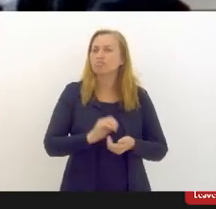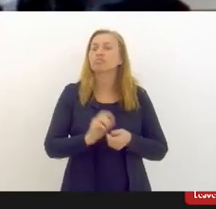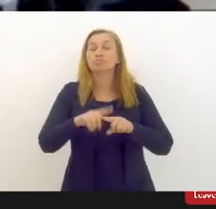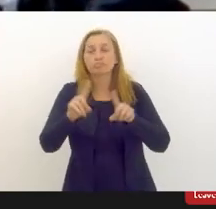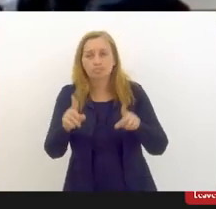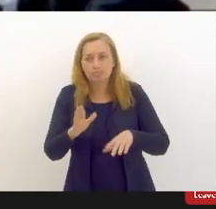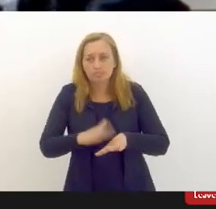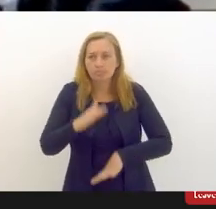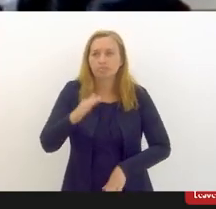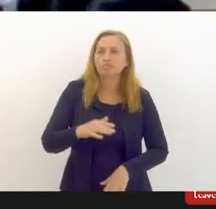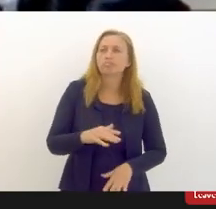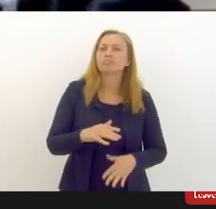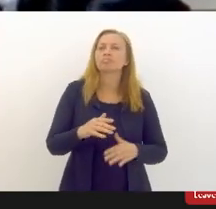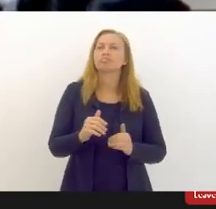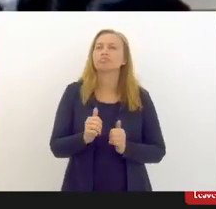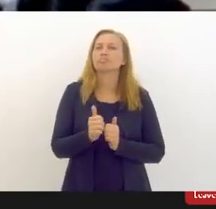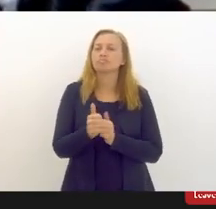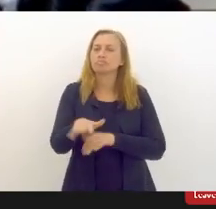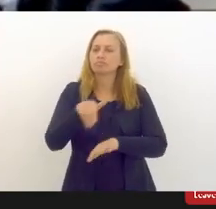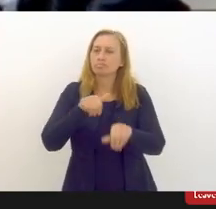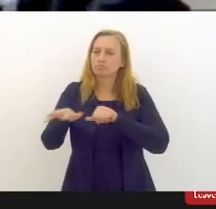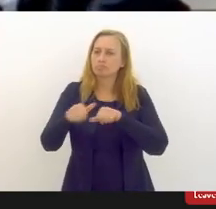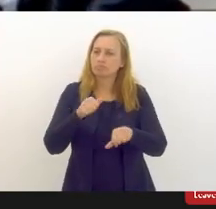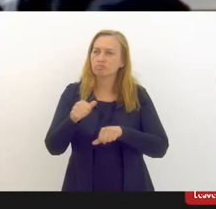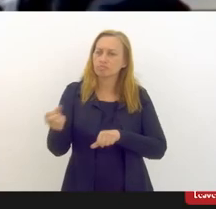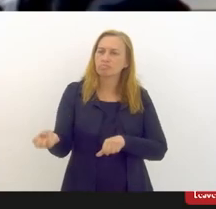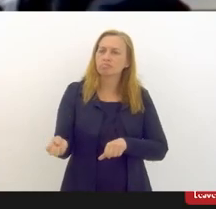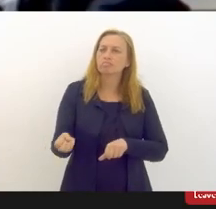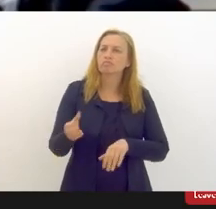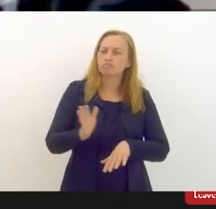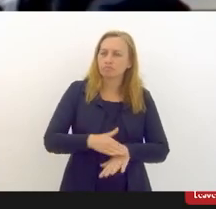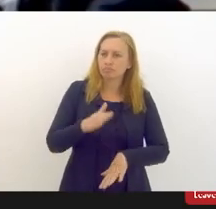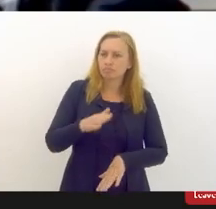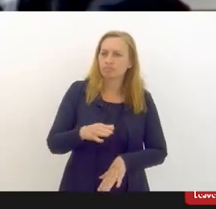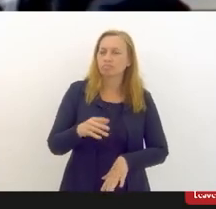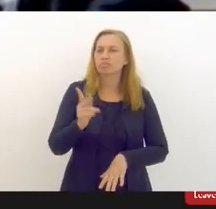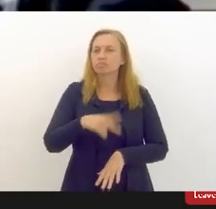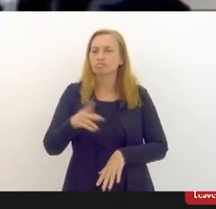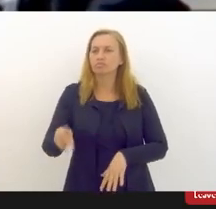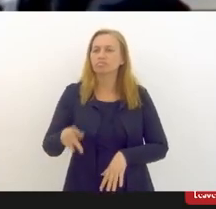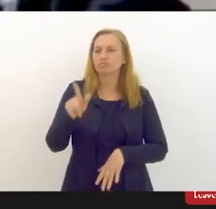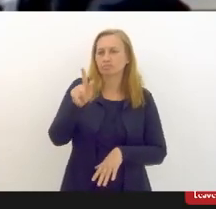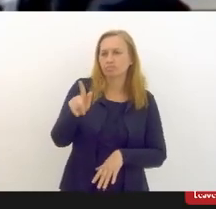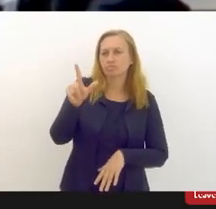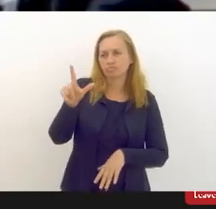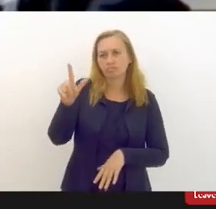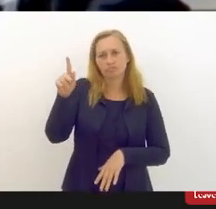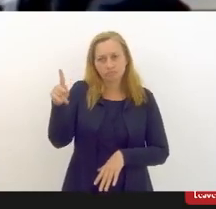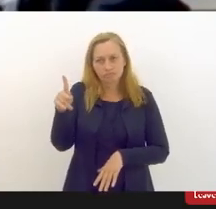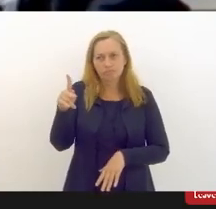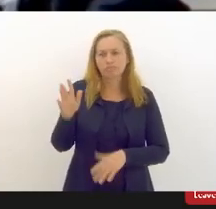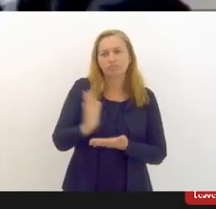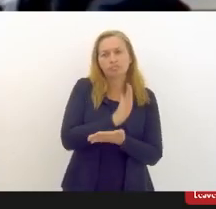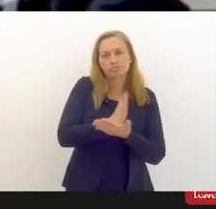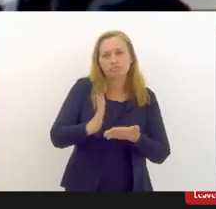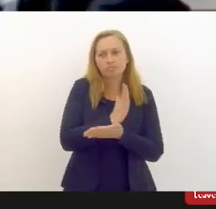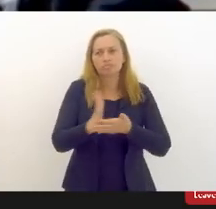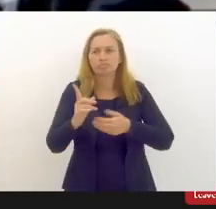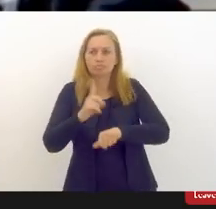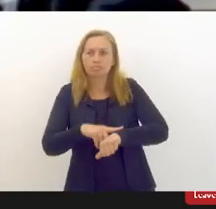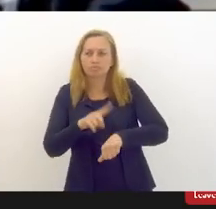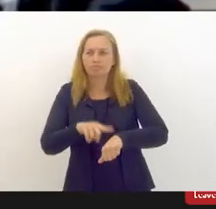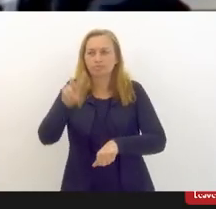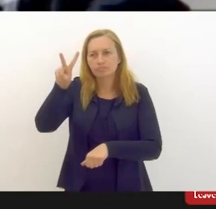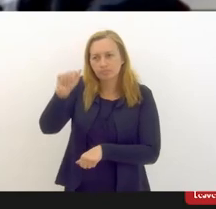mas o prosseguimento com as ações para contratação para prazo determinado e para a GLP, em alguns casos para vaga